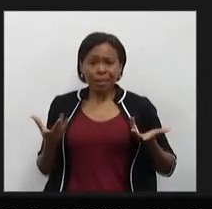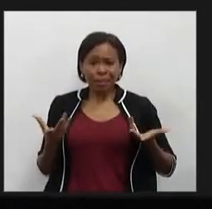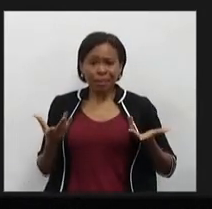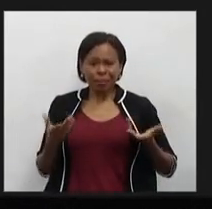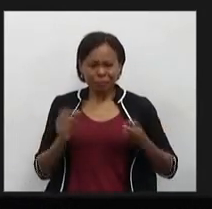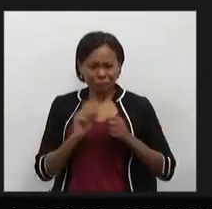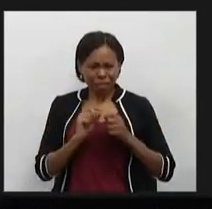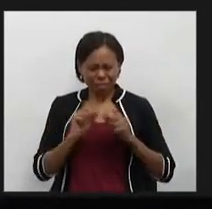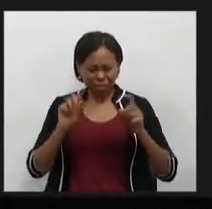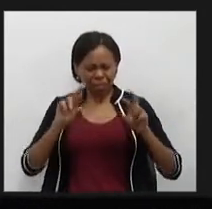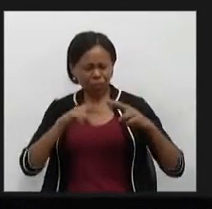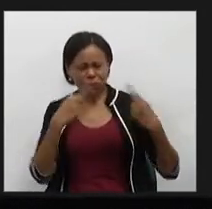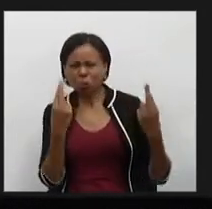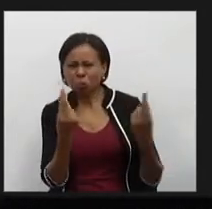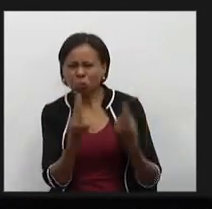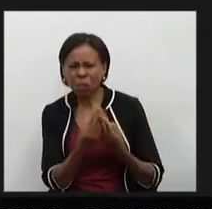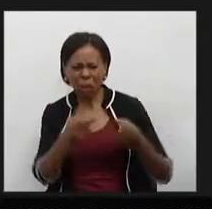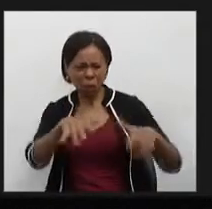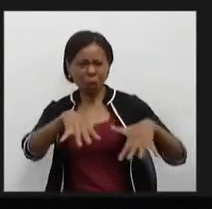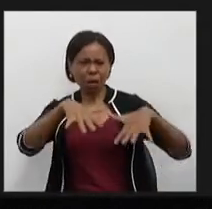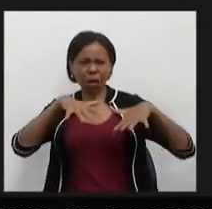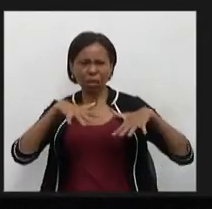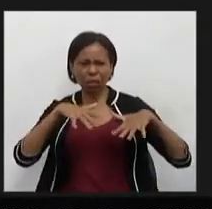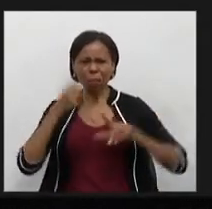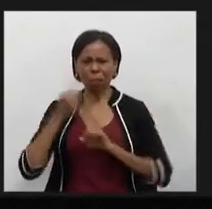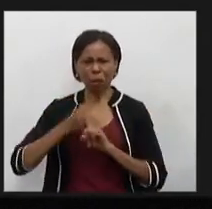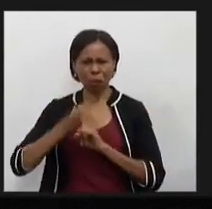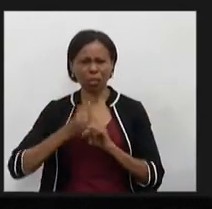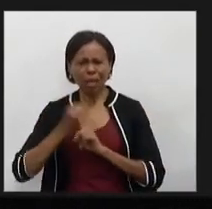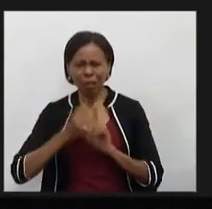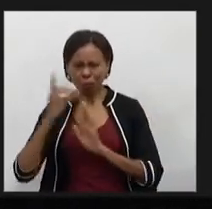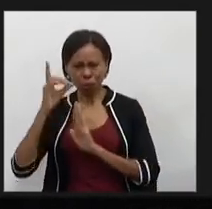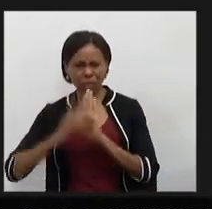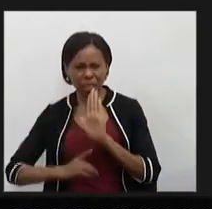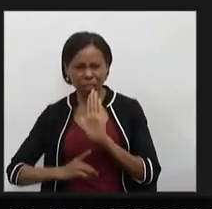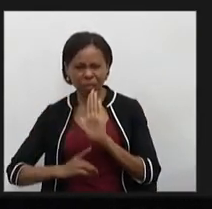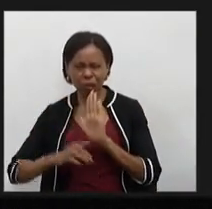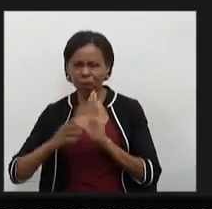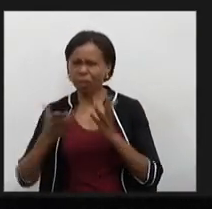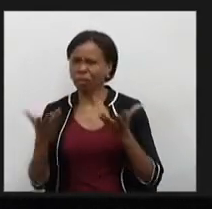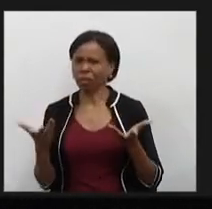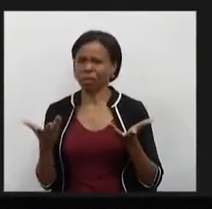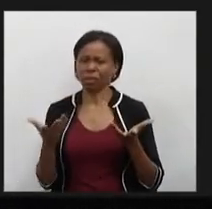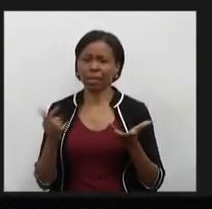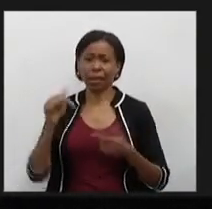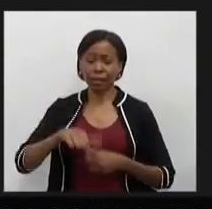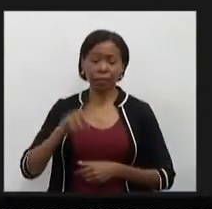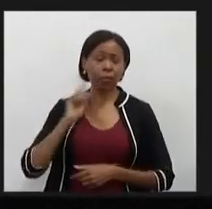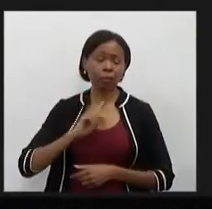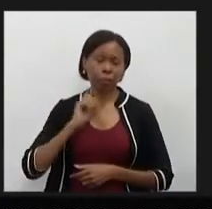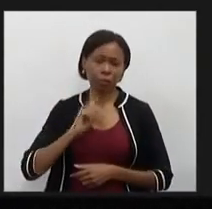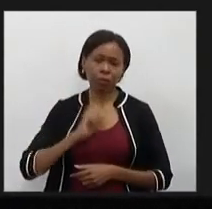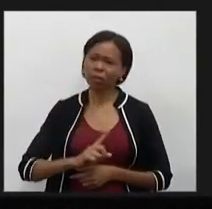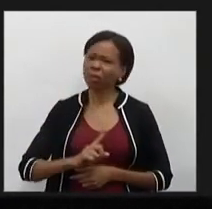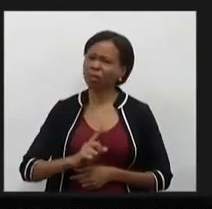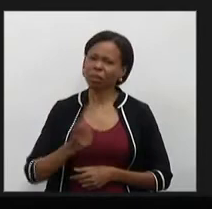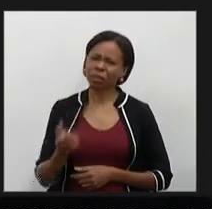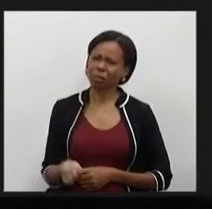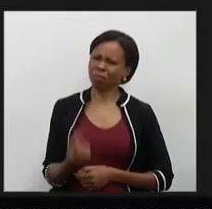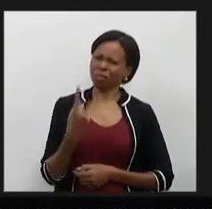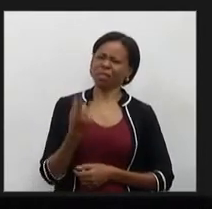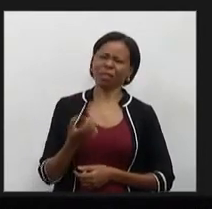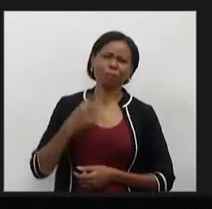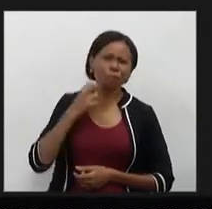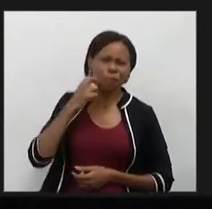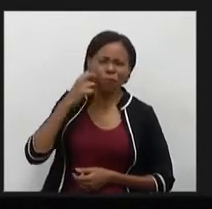pública para lutar por um direito. Isso é vergonha para o nosso estado de Minas Gerais. Isso é vergonha para a nossa